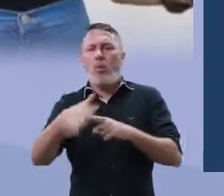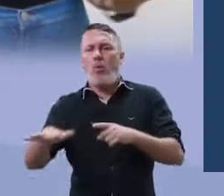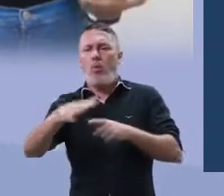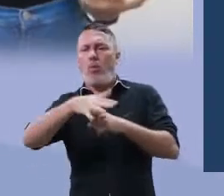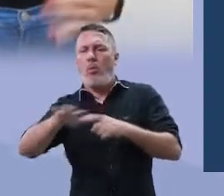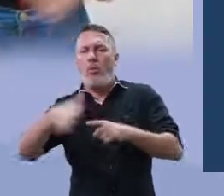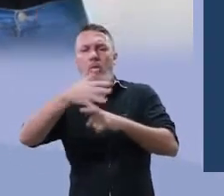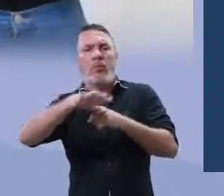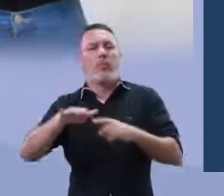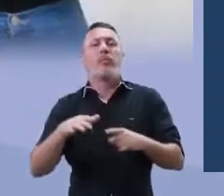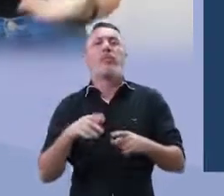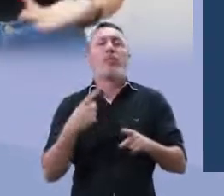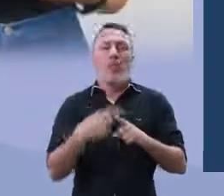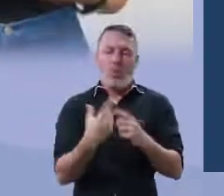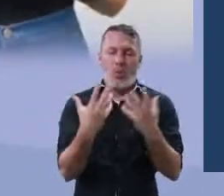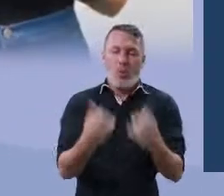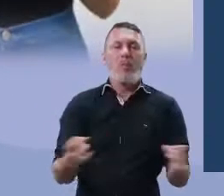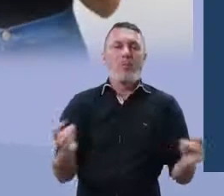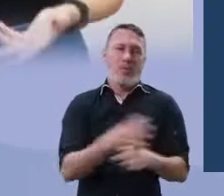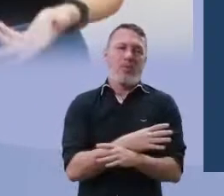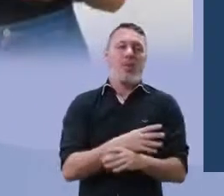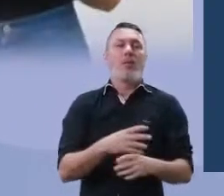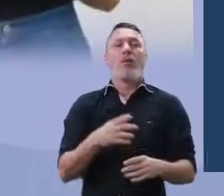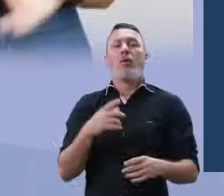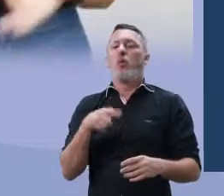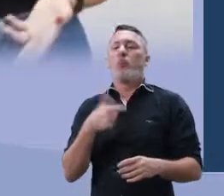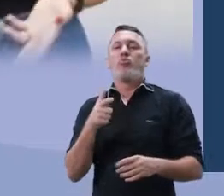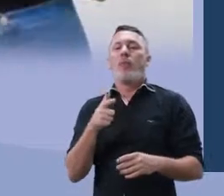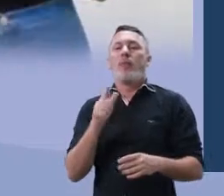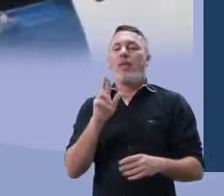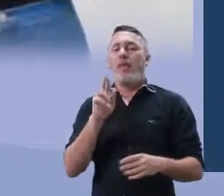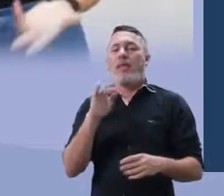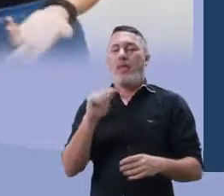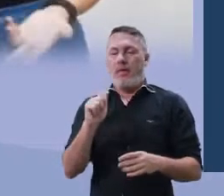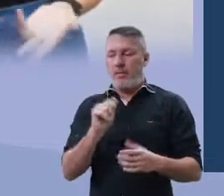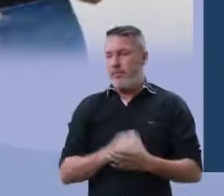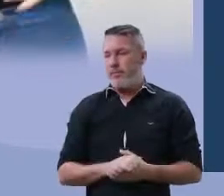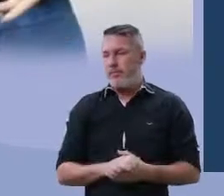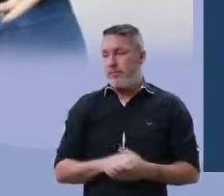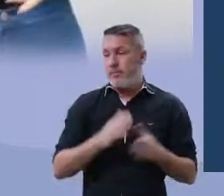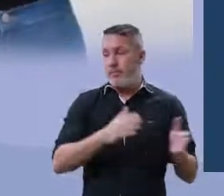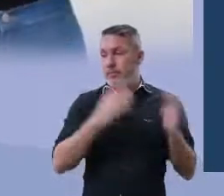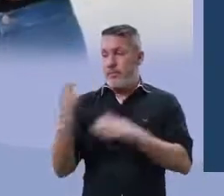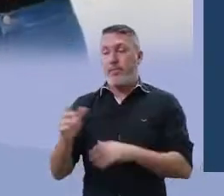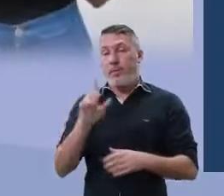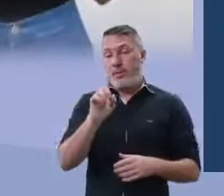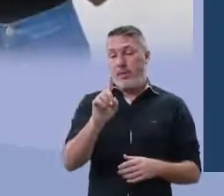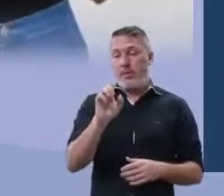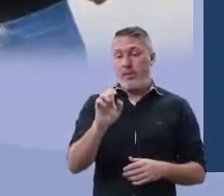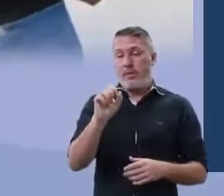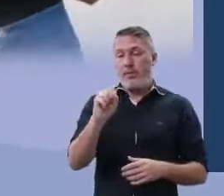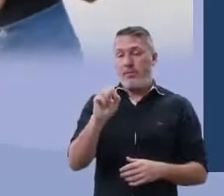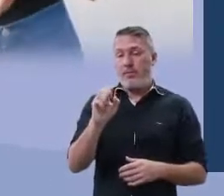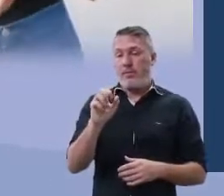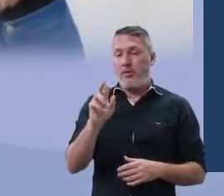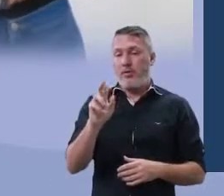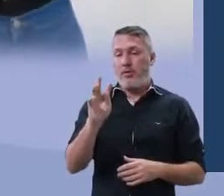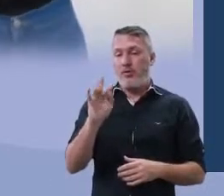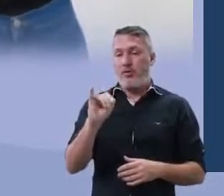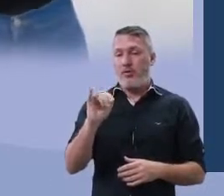aumentam essa taxa e deixam esse solo próprio para plantio. Por isso que a gente tem uma vegetação tão rica, tá? E o processo